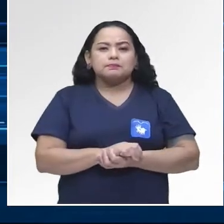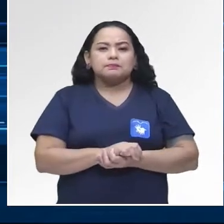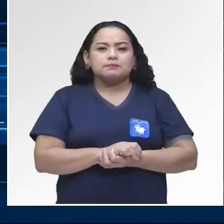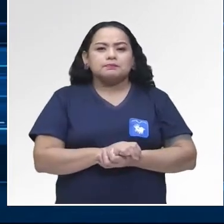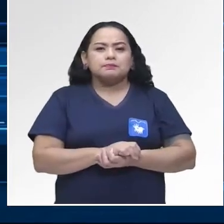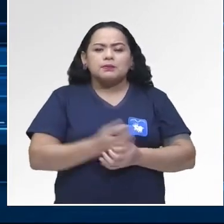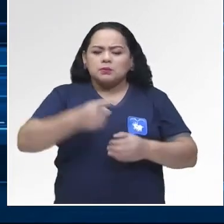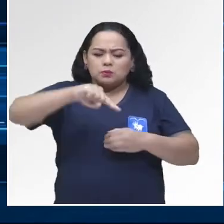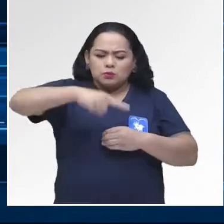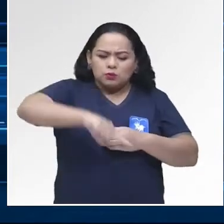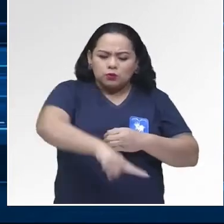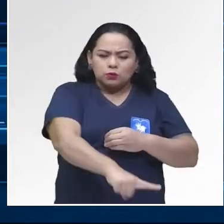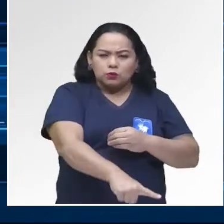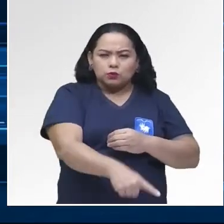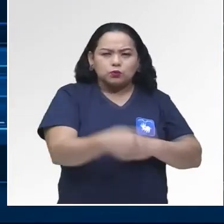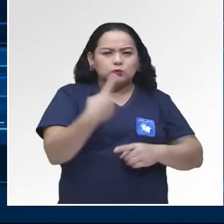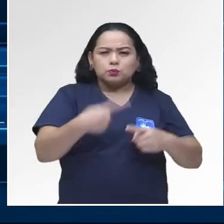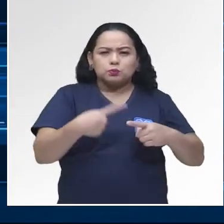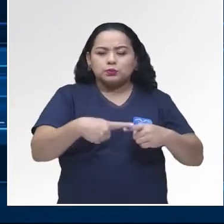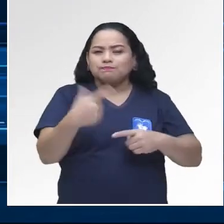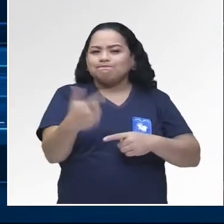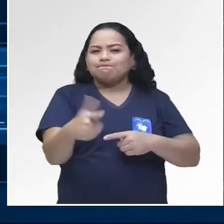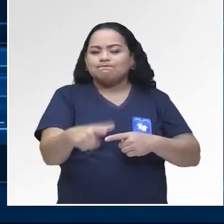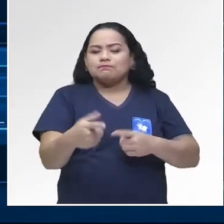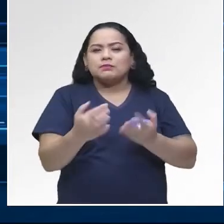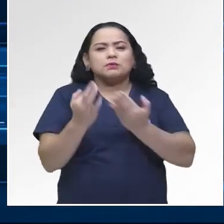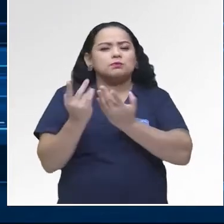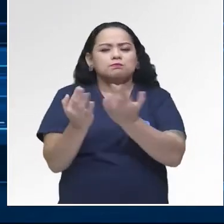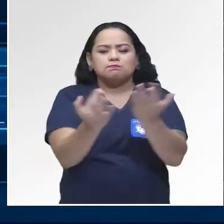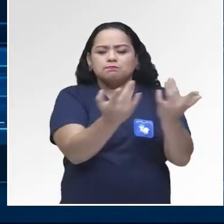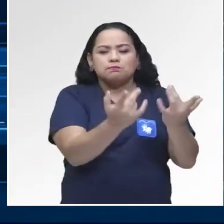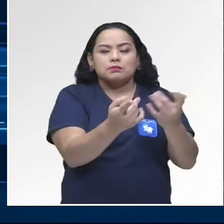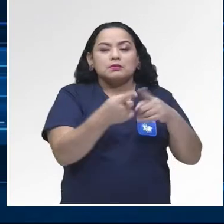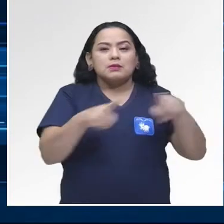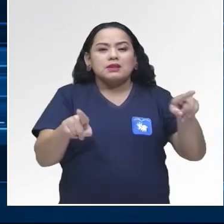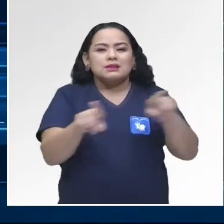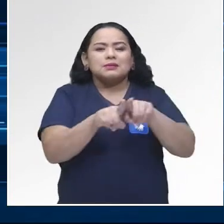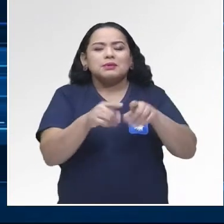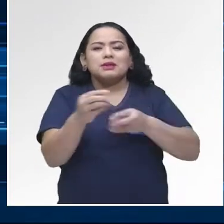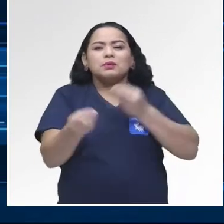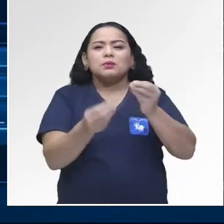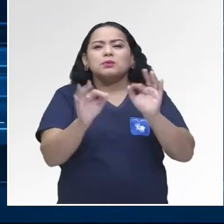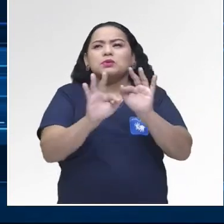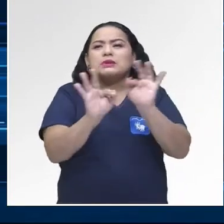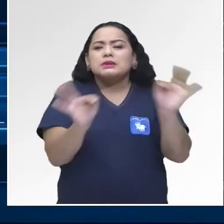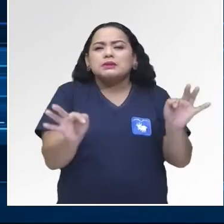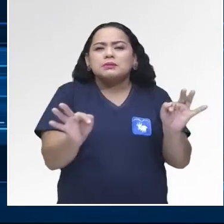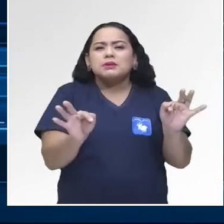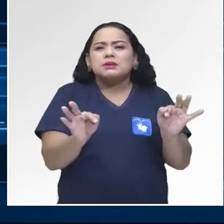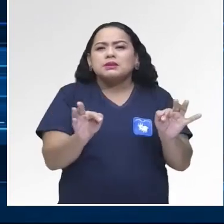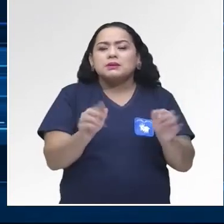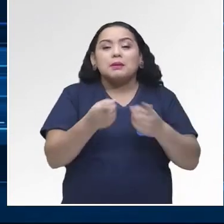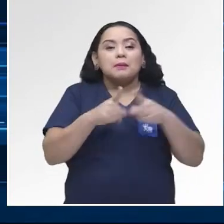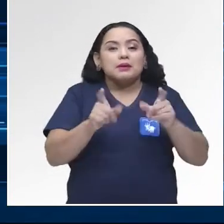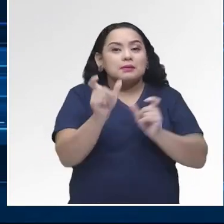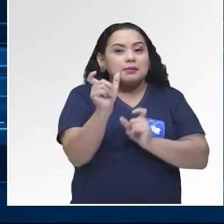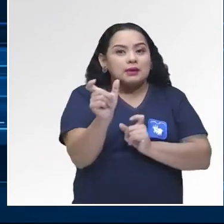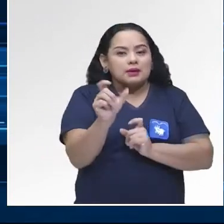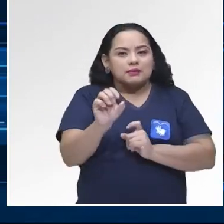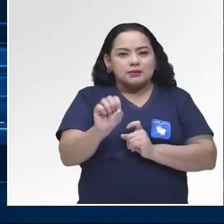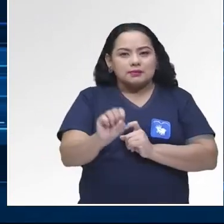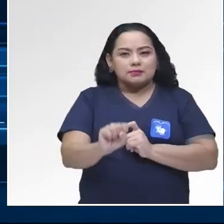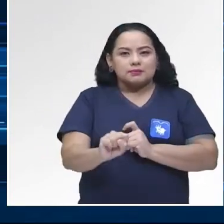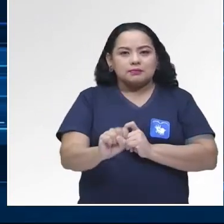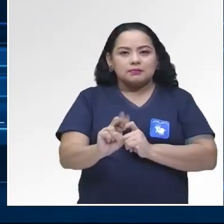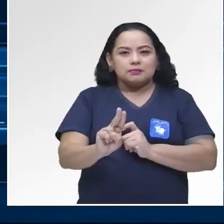fundo na questão, ele é também superficial. O que é isso? Então vamos ver